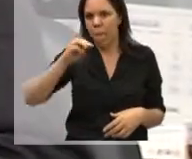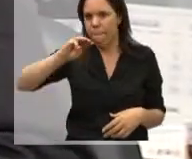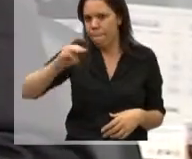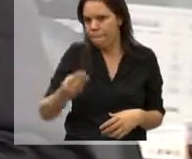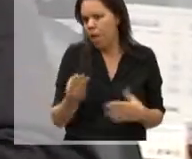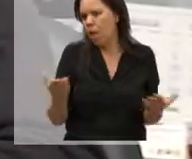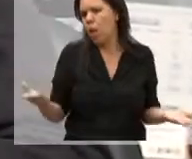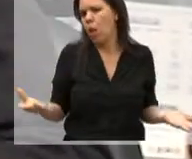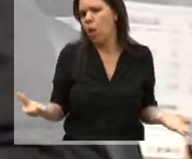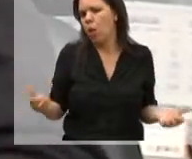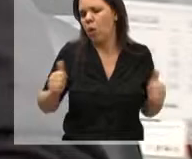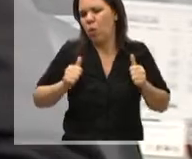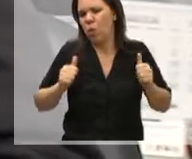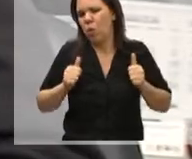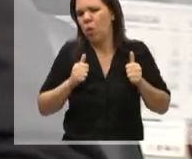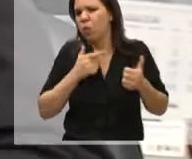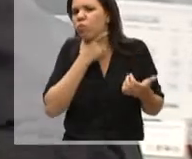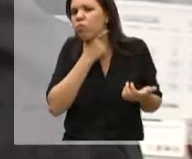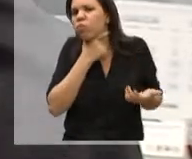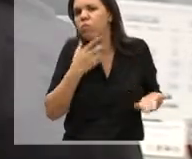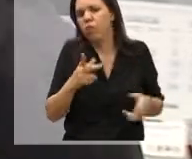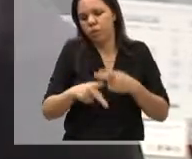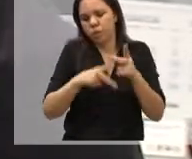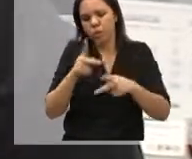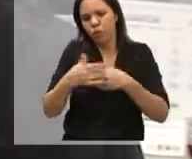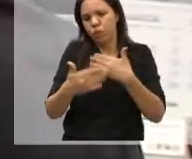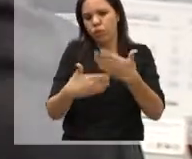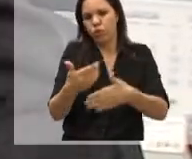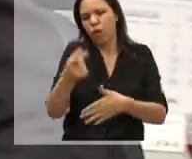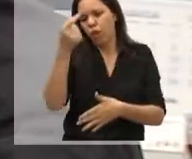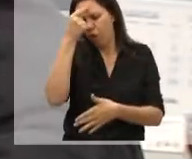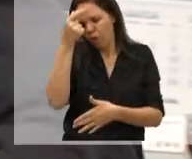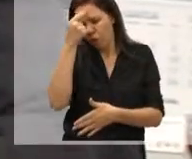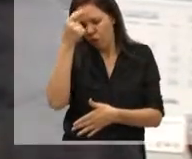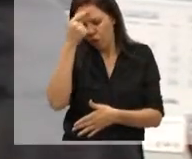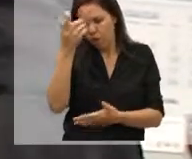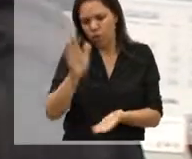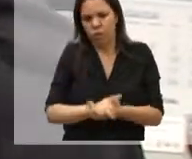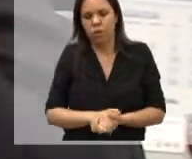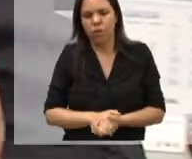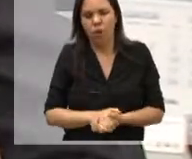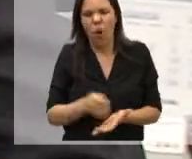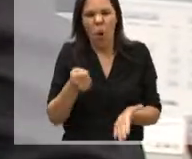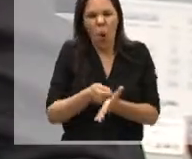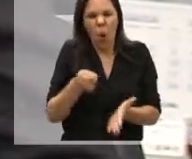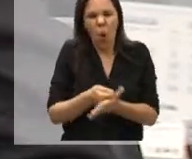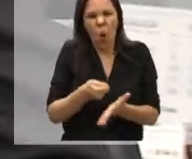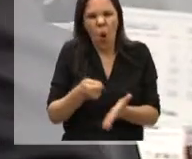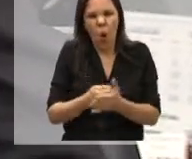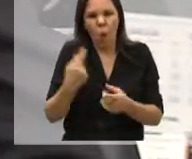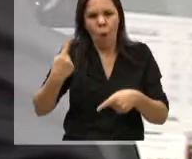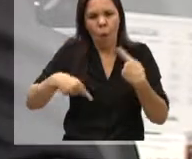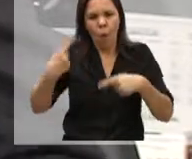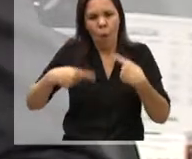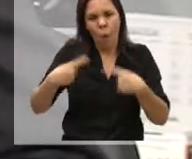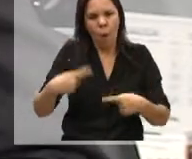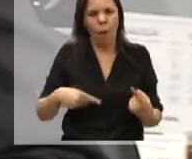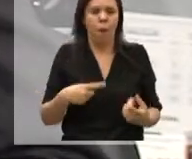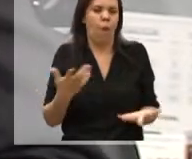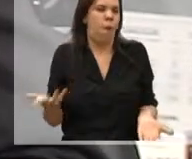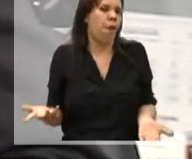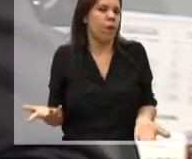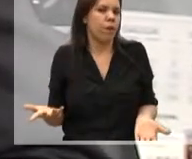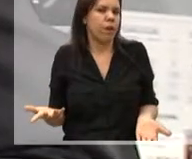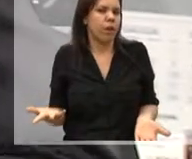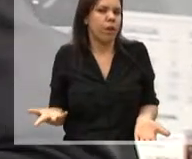desempregados. Mas eu creio que cada vez mais as pessoas vão se conscientizando e vão cobrando, né? Porque até então